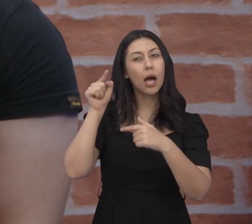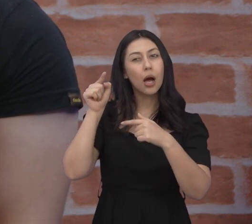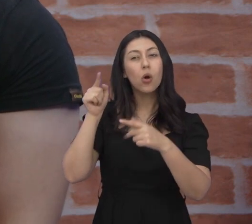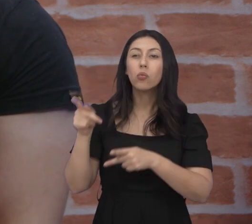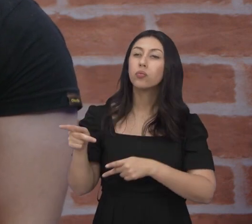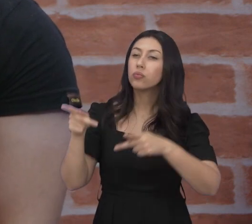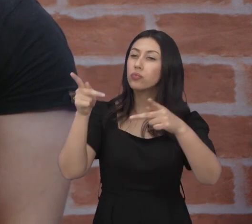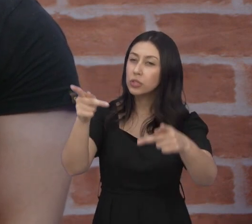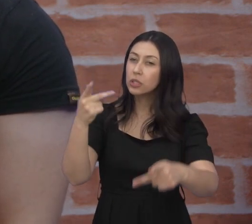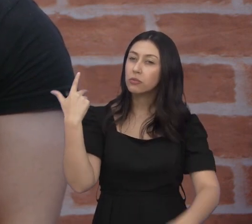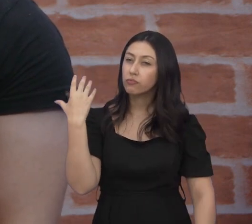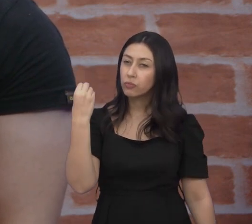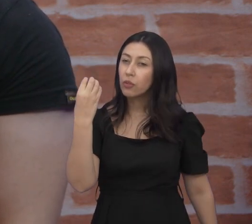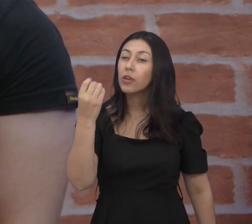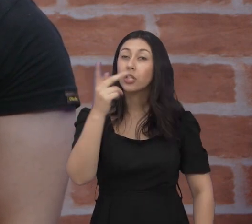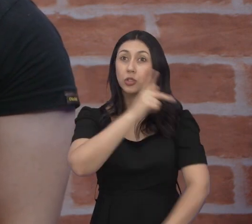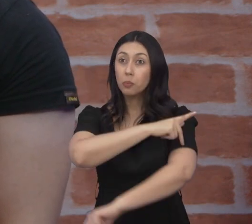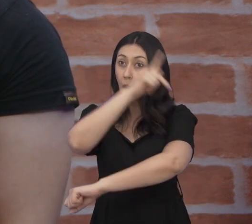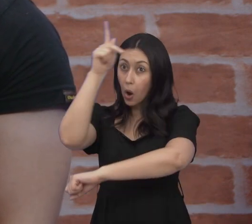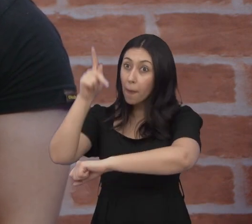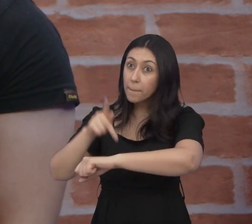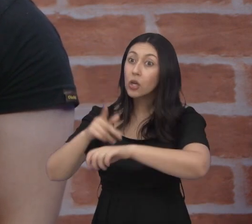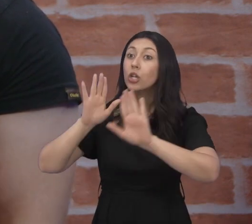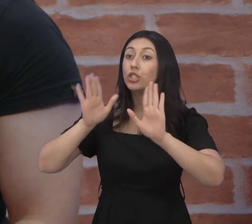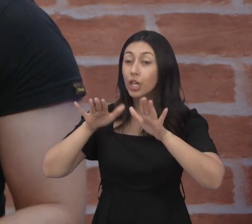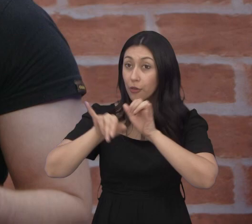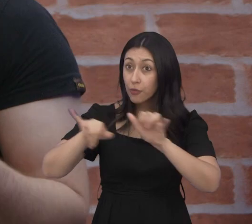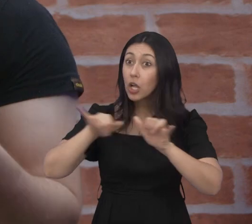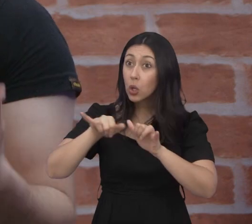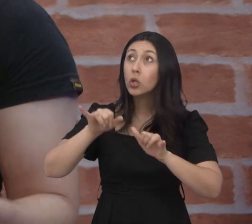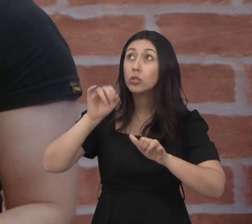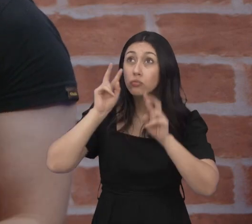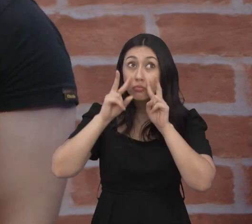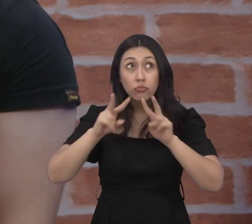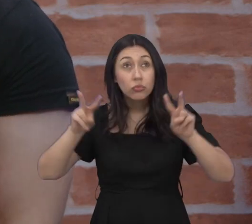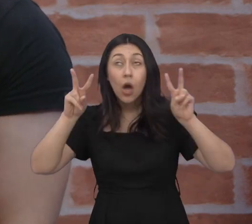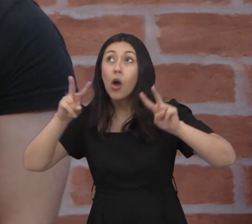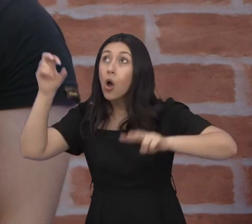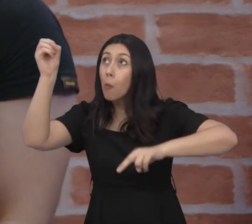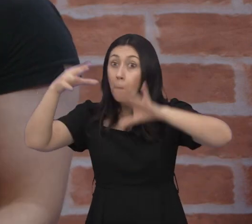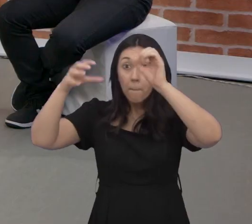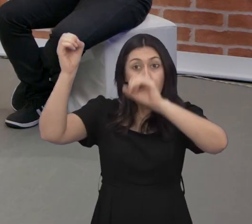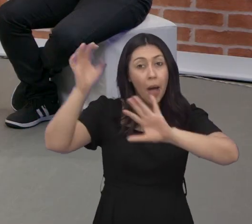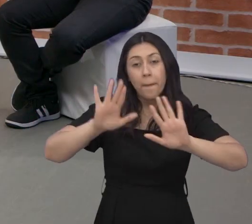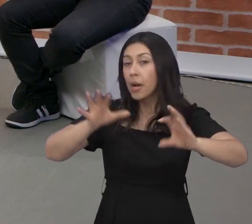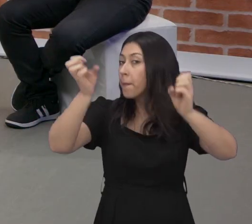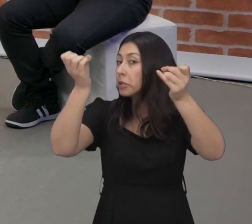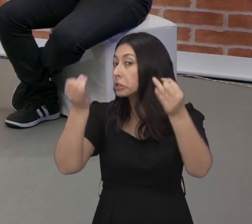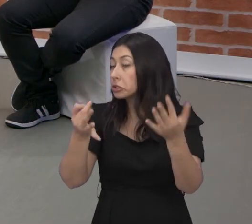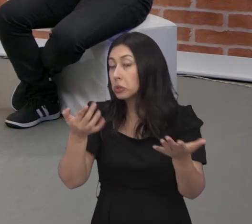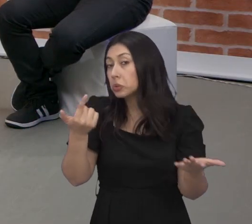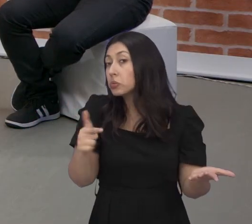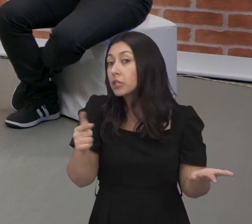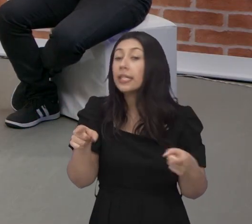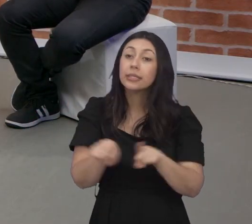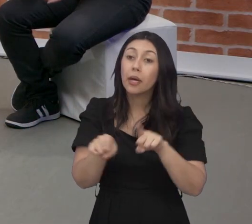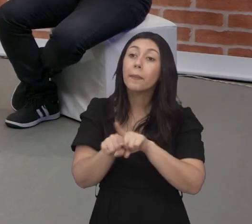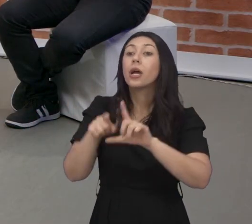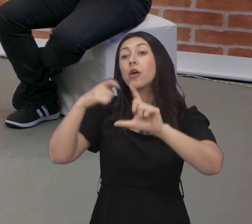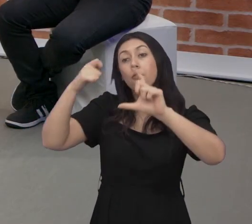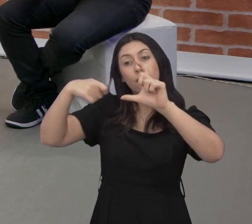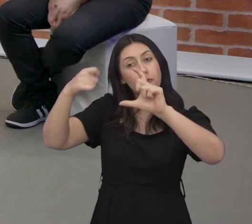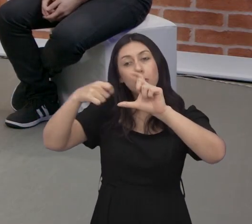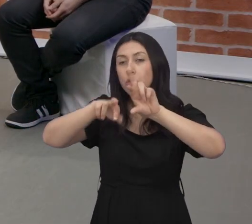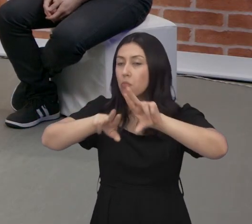expedição com as pessoas pro Pico dos Marins e ele já relatou ter visto algumas luzes no meio do mato, assim, e sem explicação. Tem, inclusive, registro